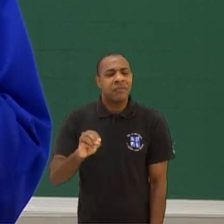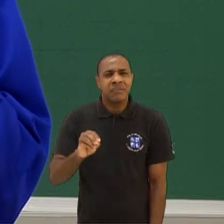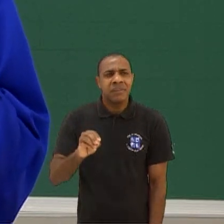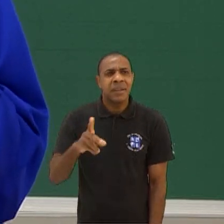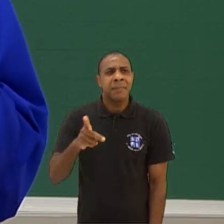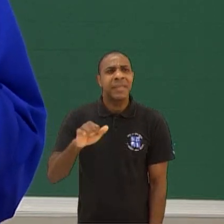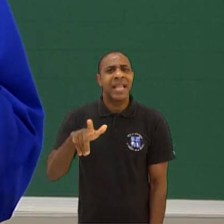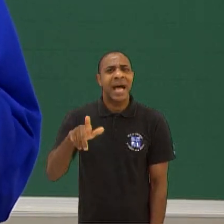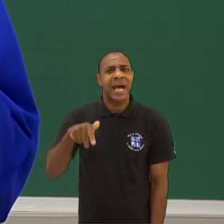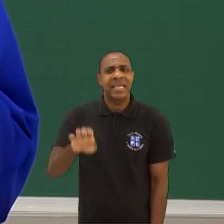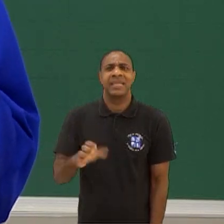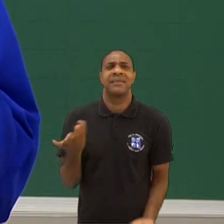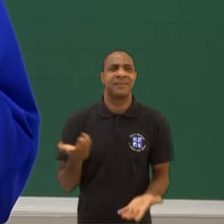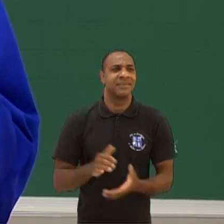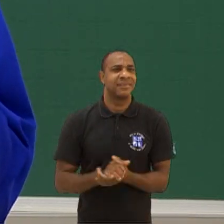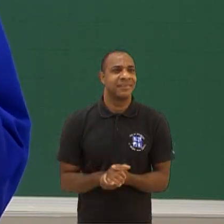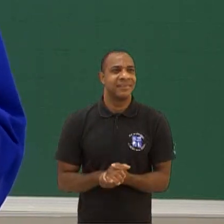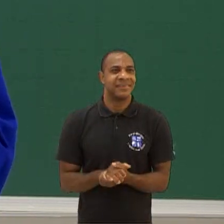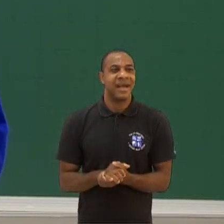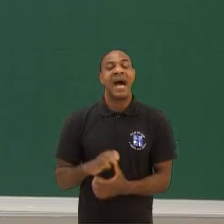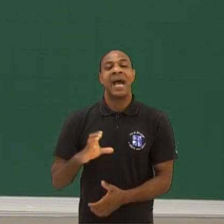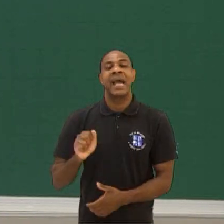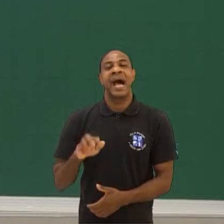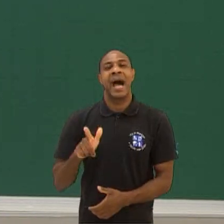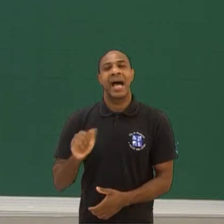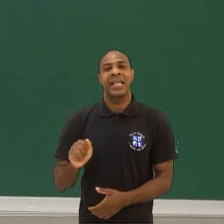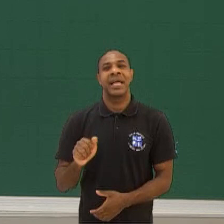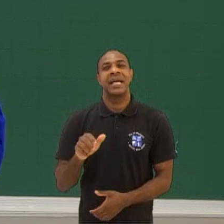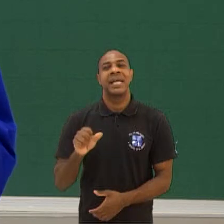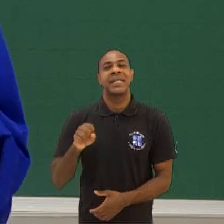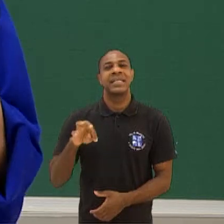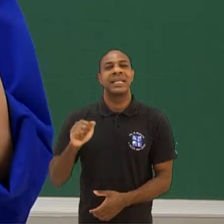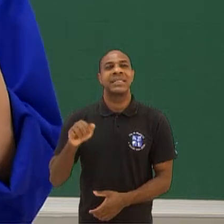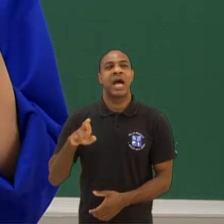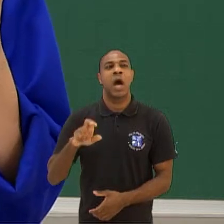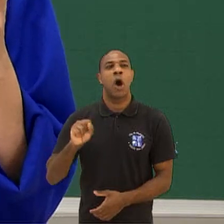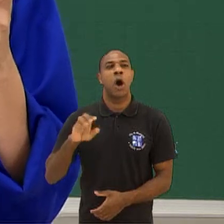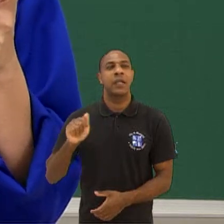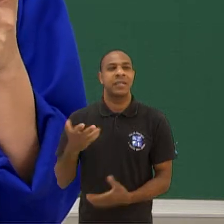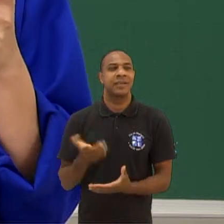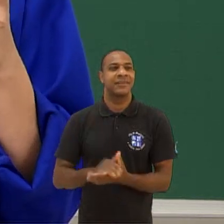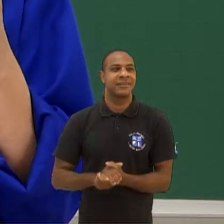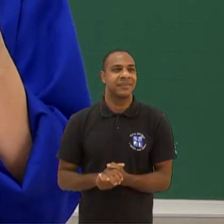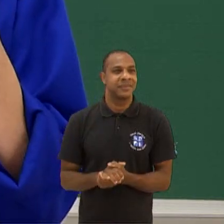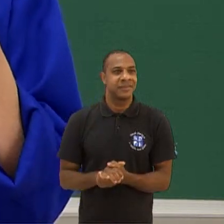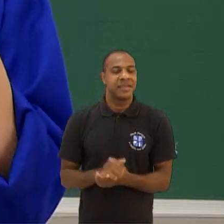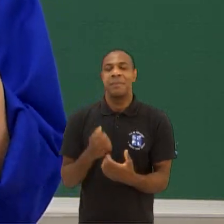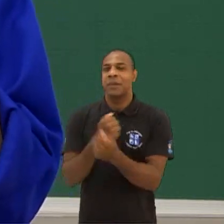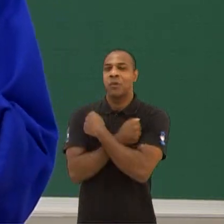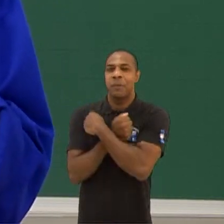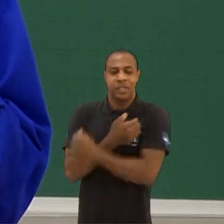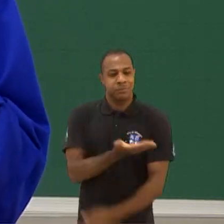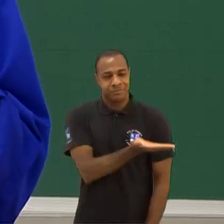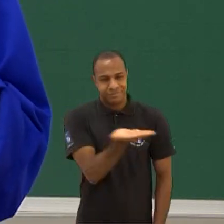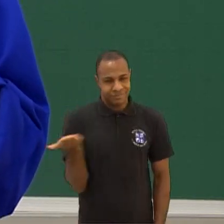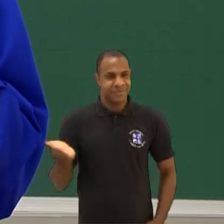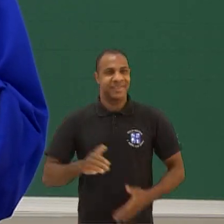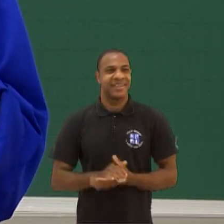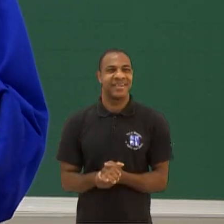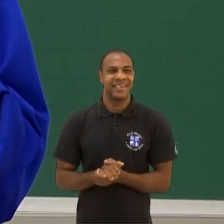A Carla Santa Rosa de Oliveira, Ana Beatriz Rodrigues Romani, um beijo para todos vocês que estão participando aqui com a